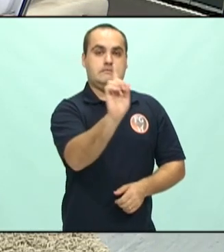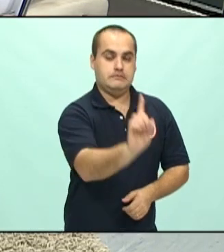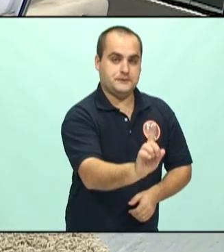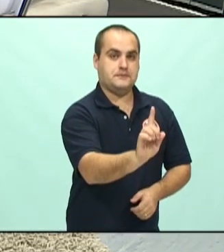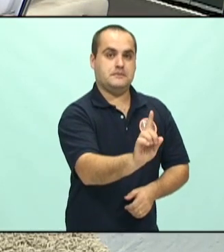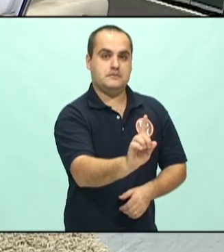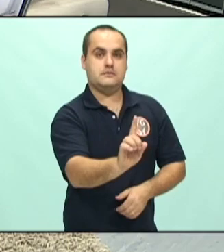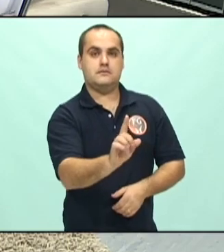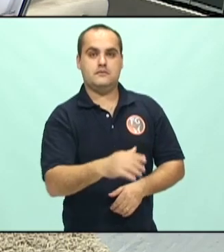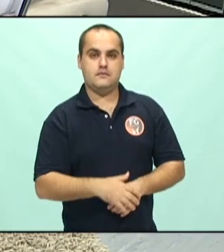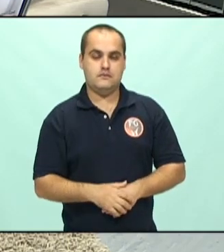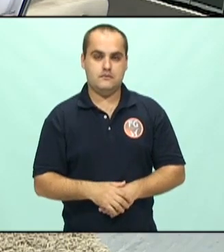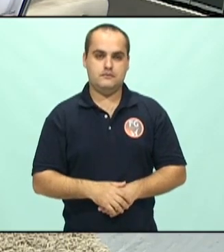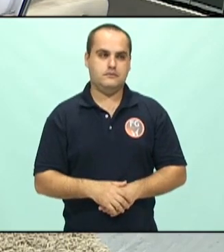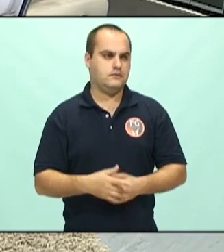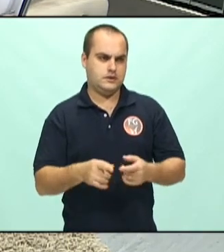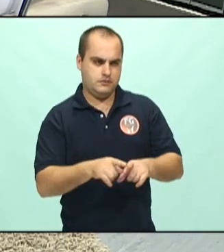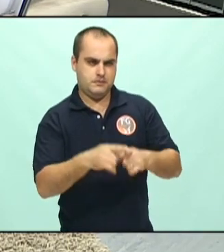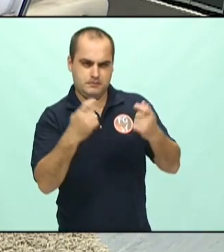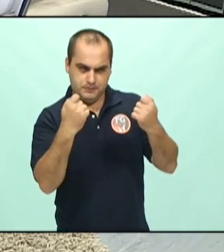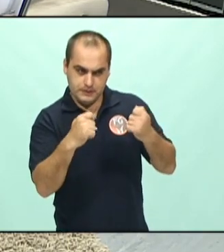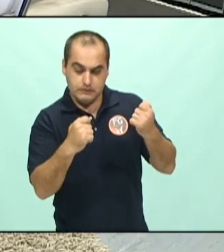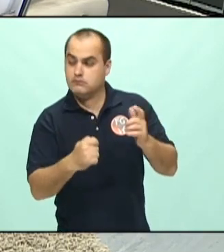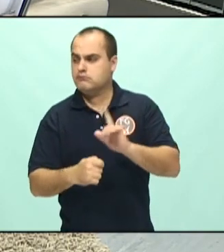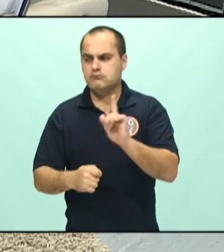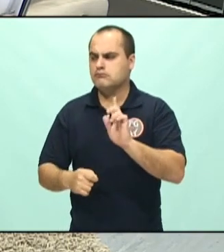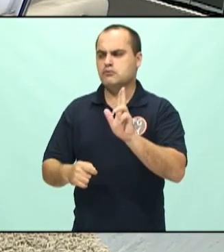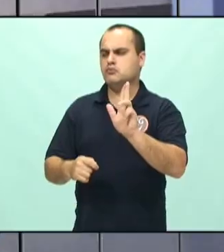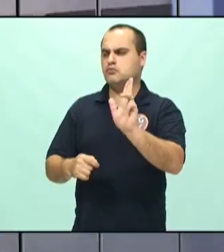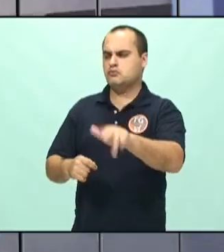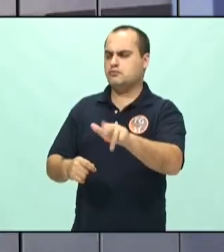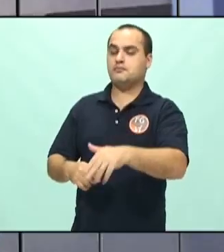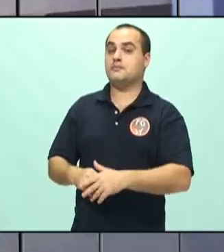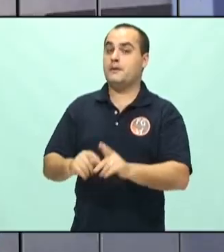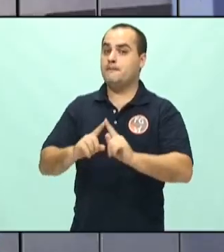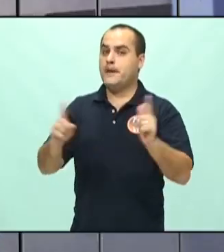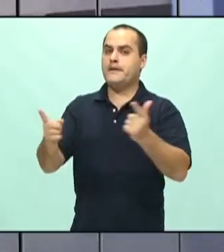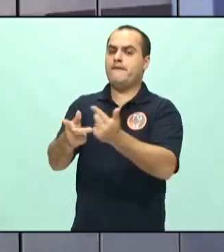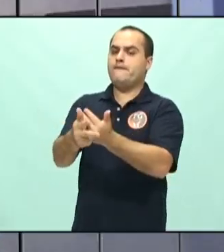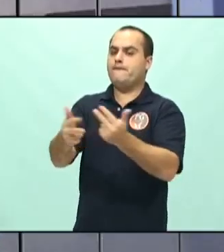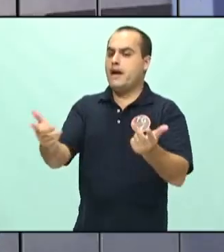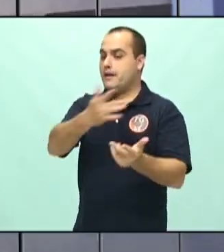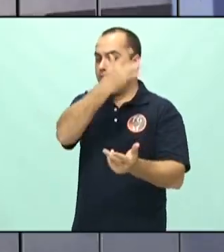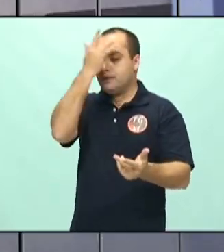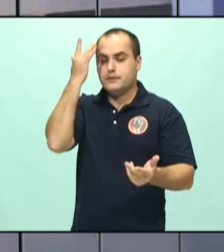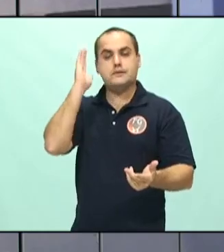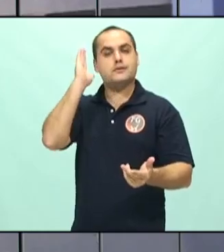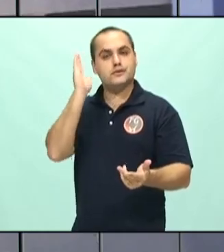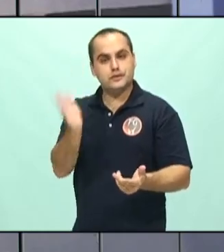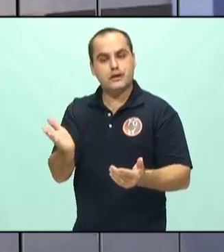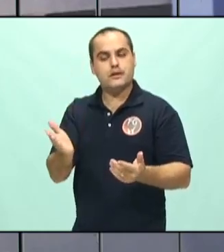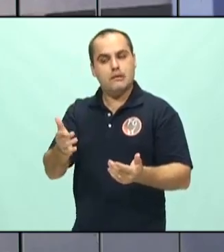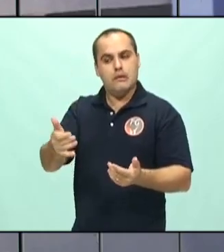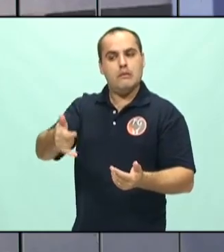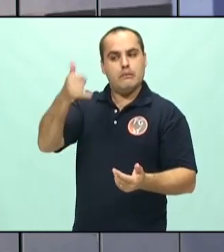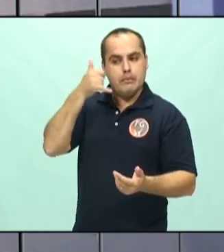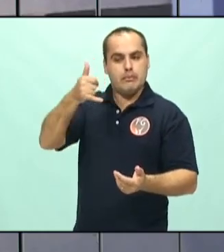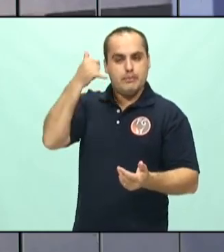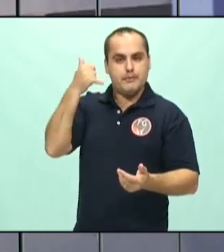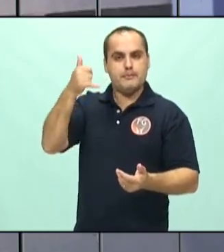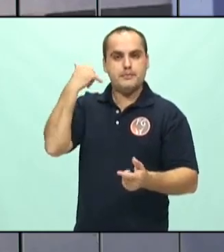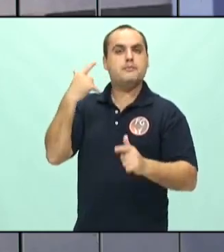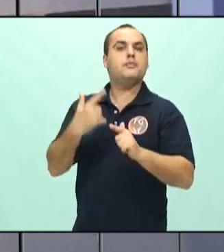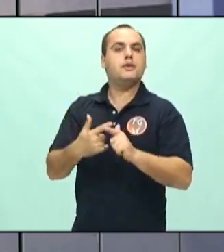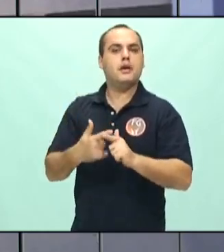dd precisar do bonfim mas muita gente me procurou sim o que está pegando o telefone à noite é